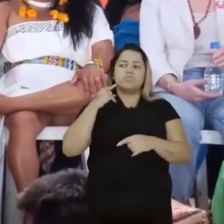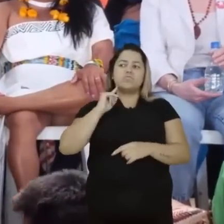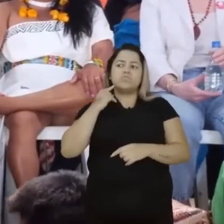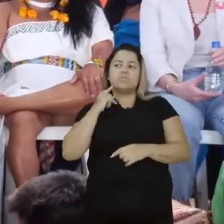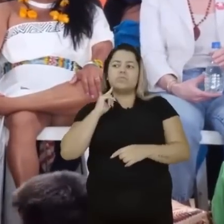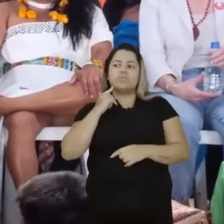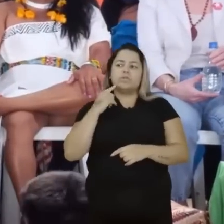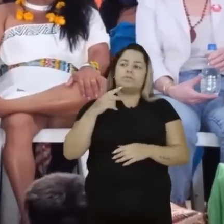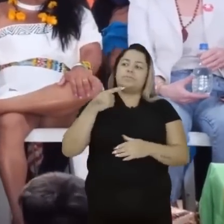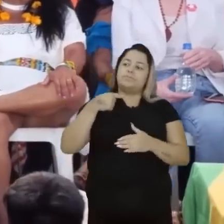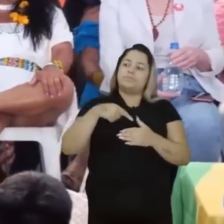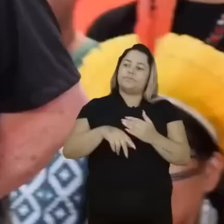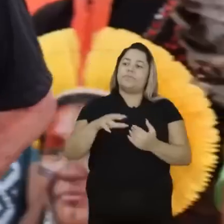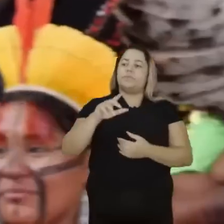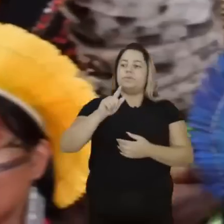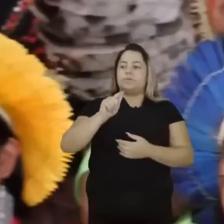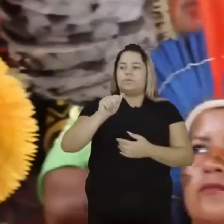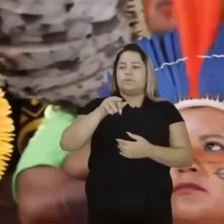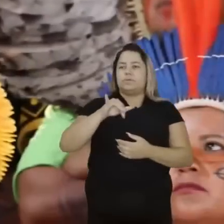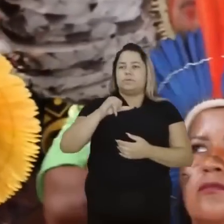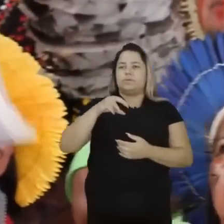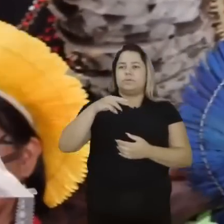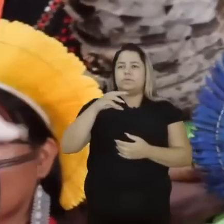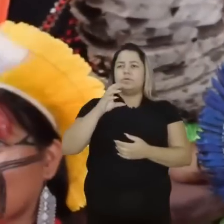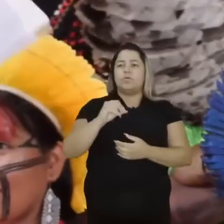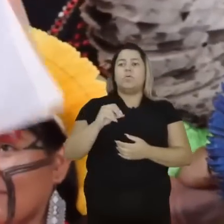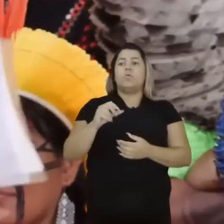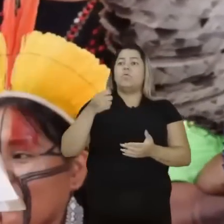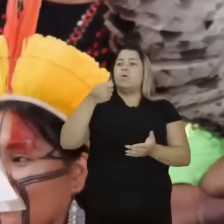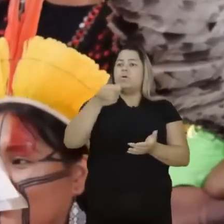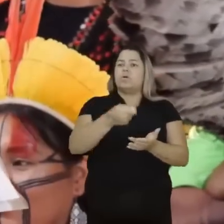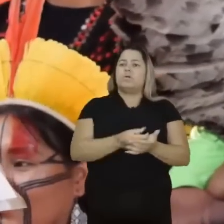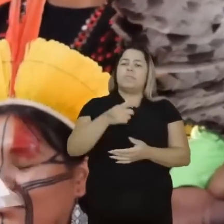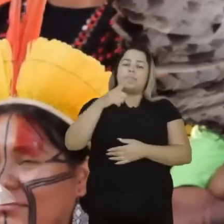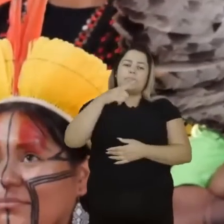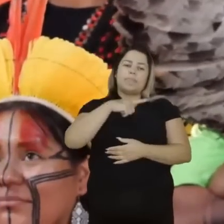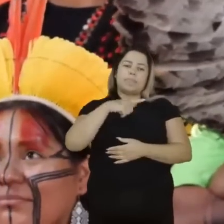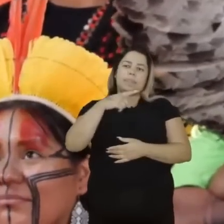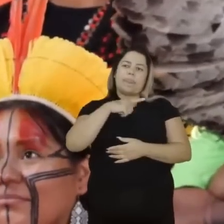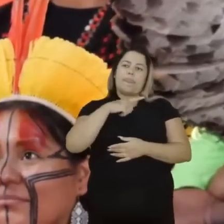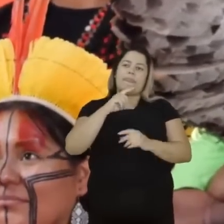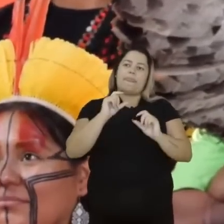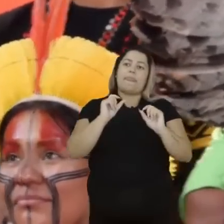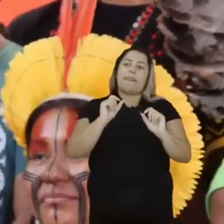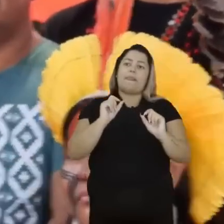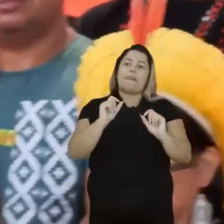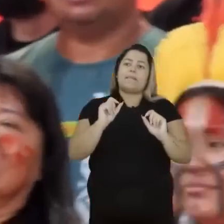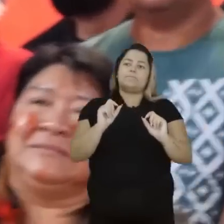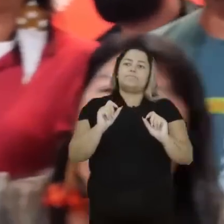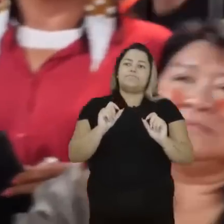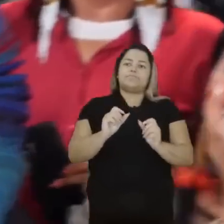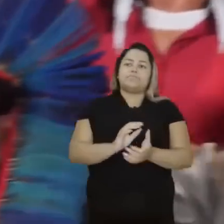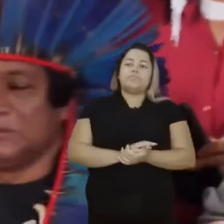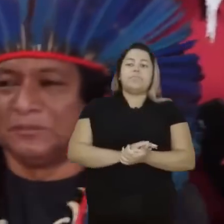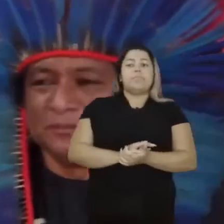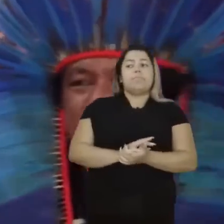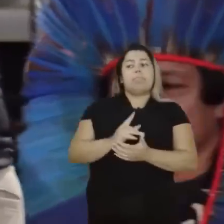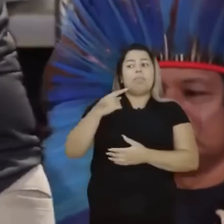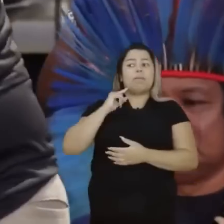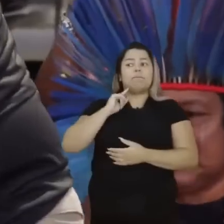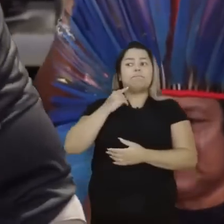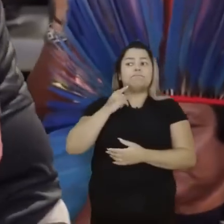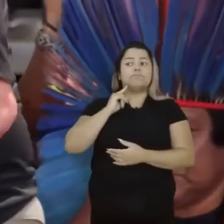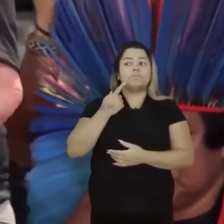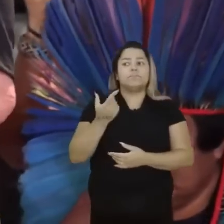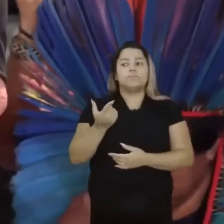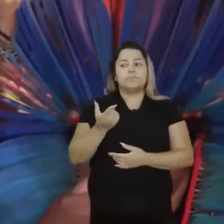garimpo. Eu fico me perguntando com que direito alguém tem, que direito alguém tem de poluir a água de um rio